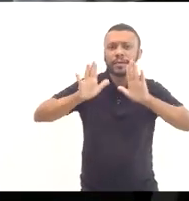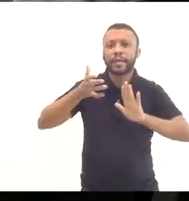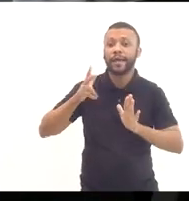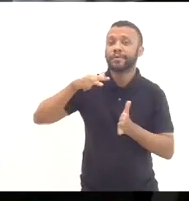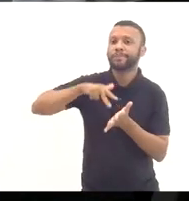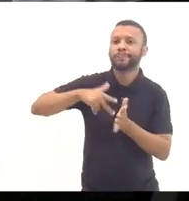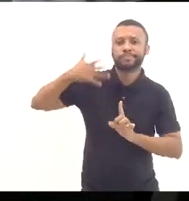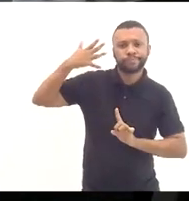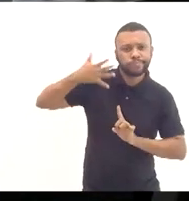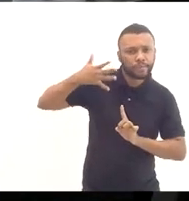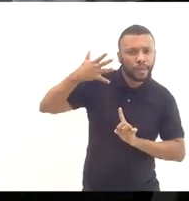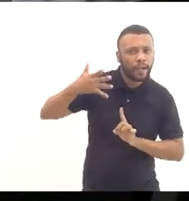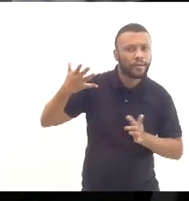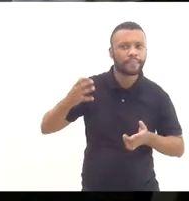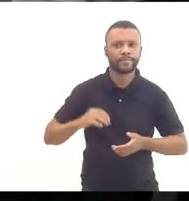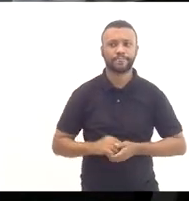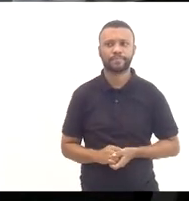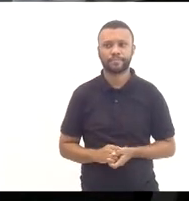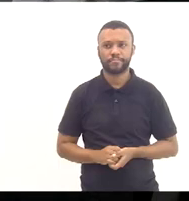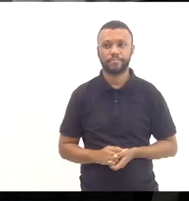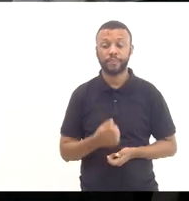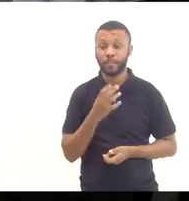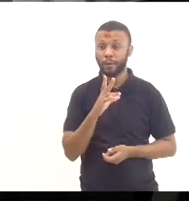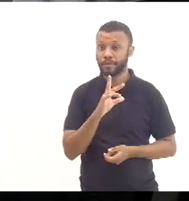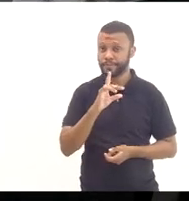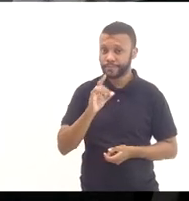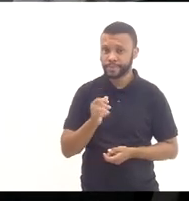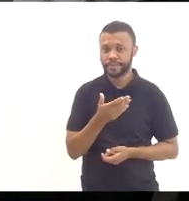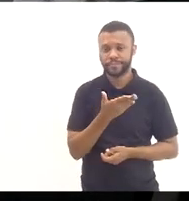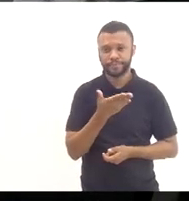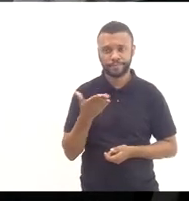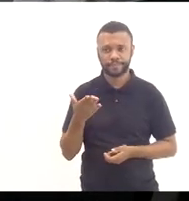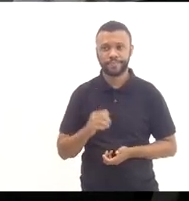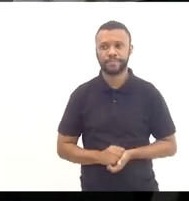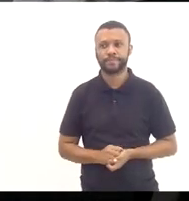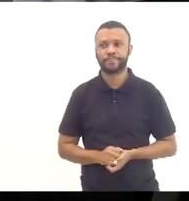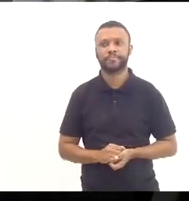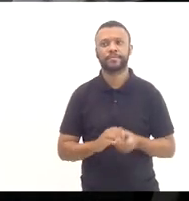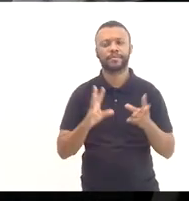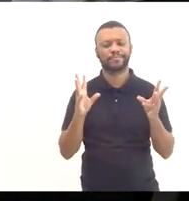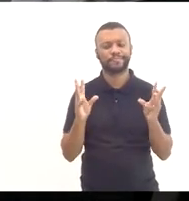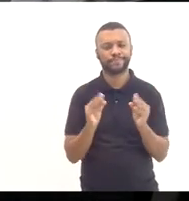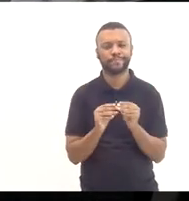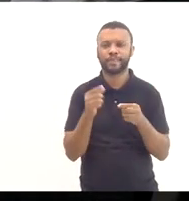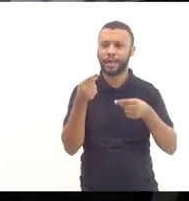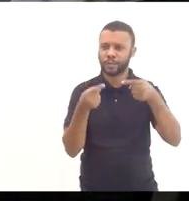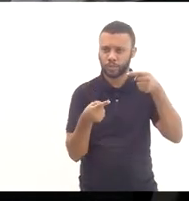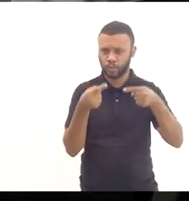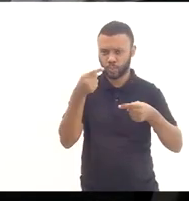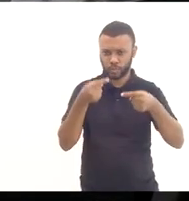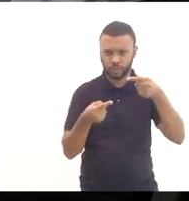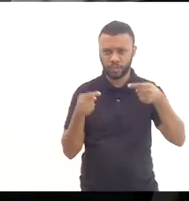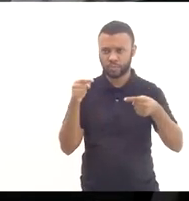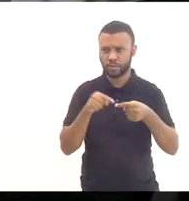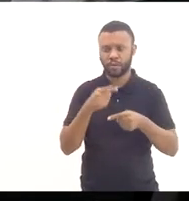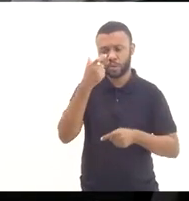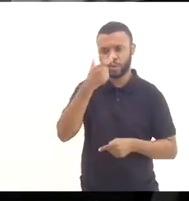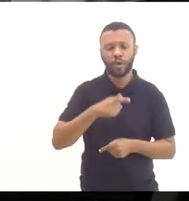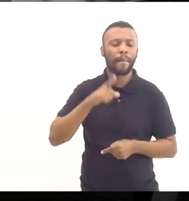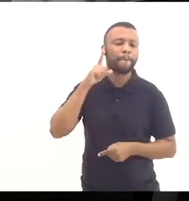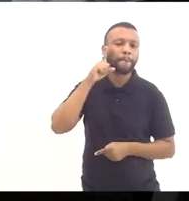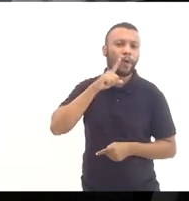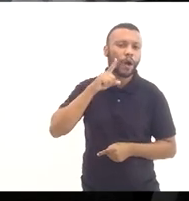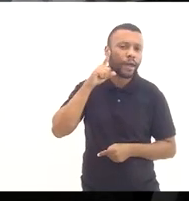palavra Oi bom dia a todos fazendo uma breve descrição eu sou morena